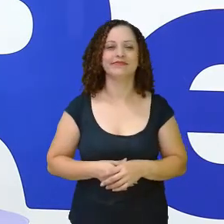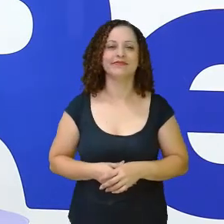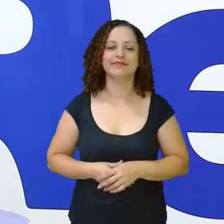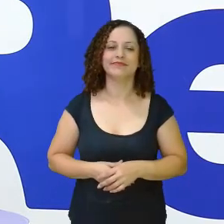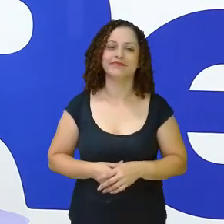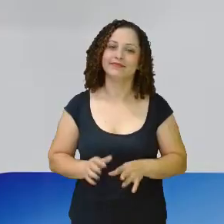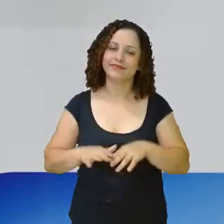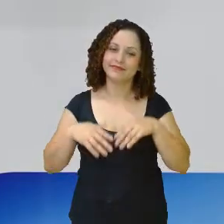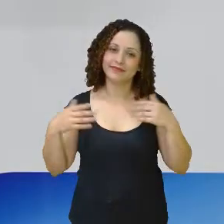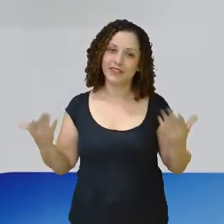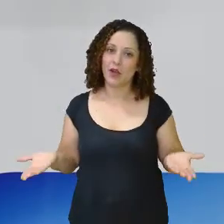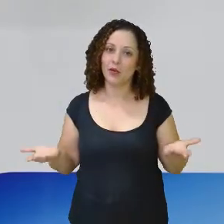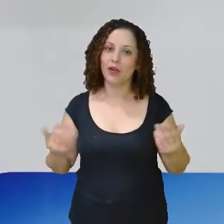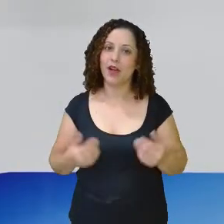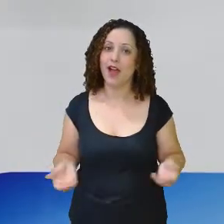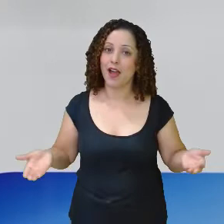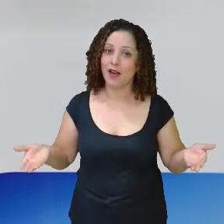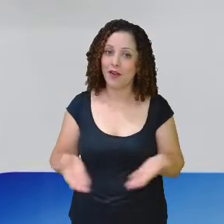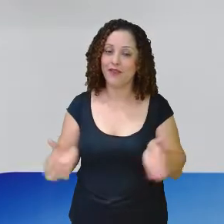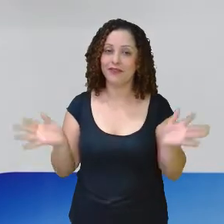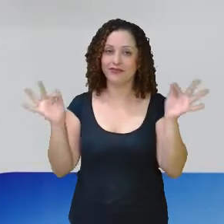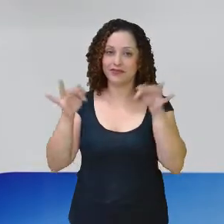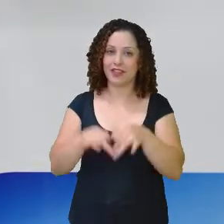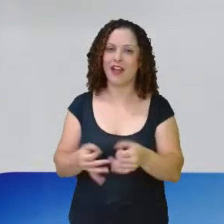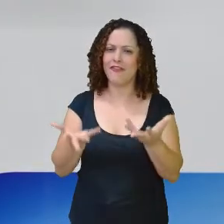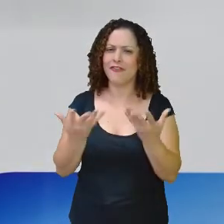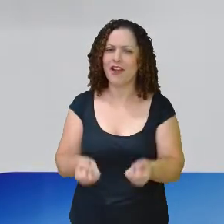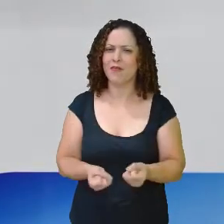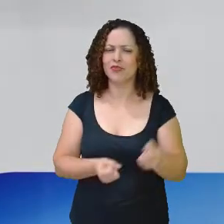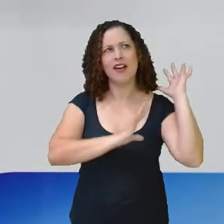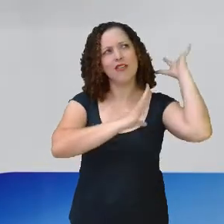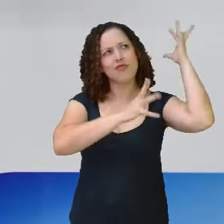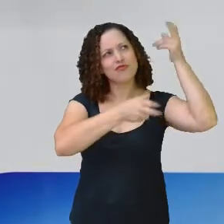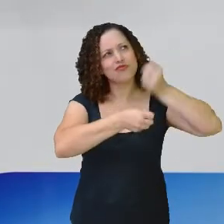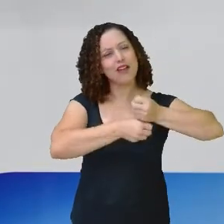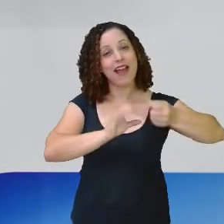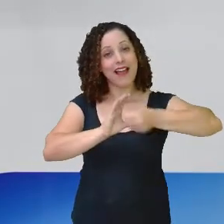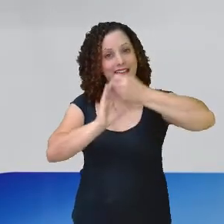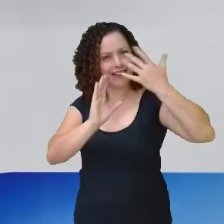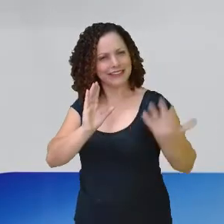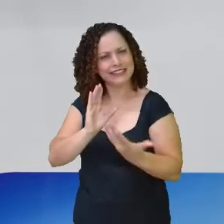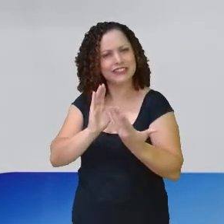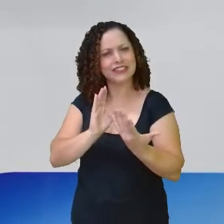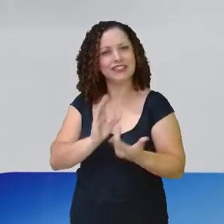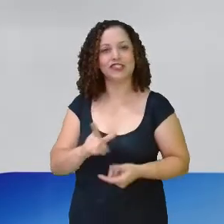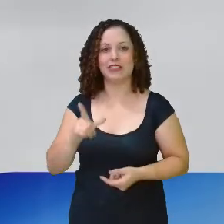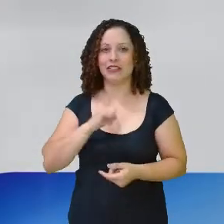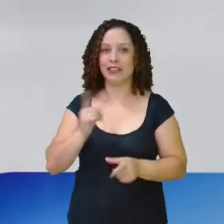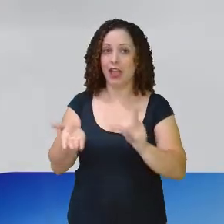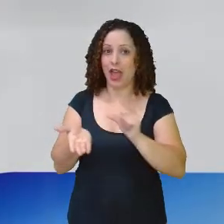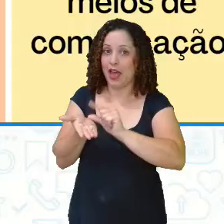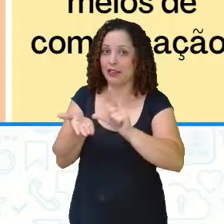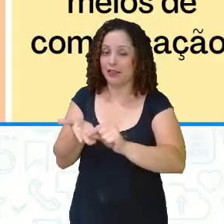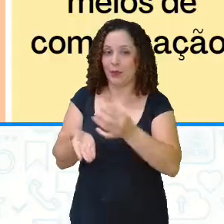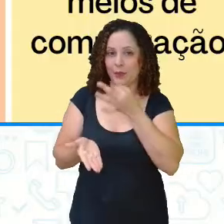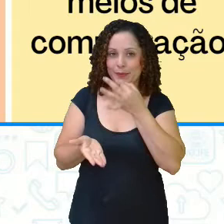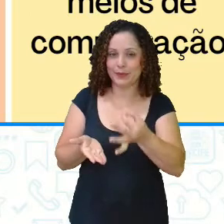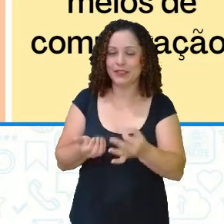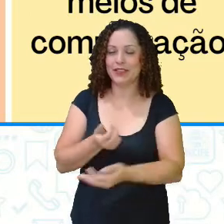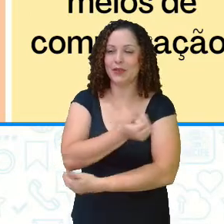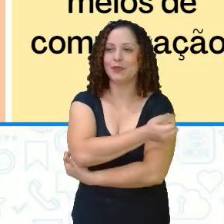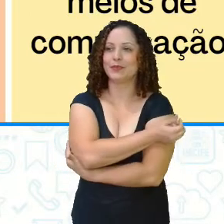mesmo. Então, finalizando aqui, vamos relembrar quais são essas características que você vai ter que ter ali no artigo de opinião? Olha